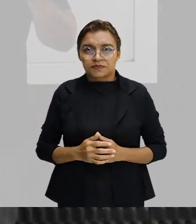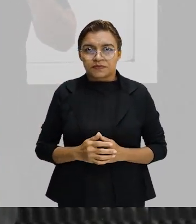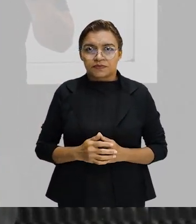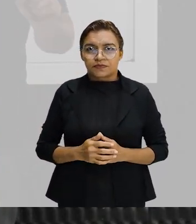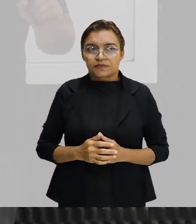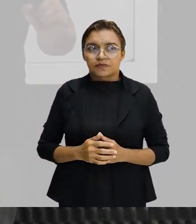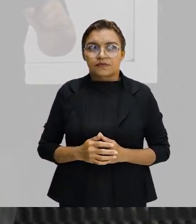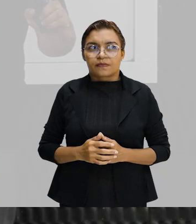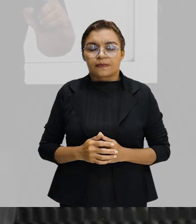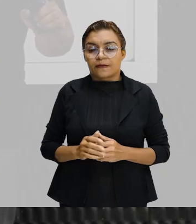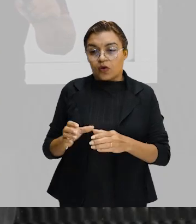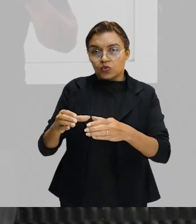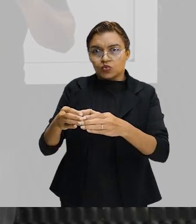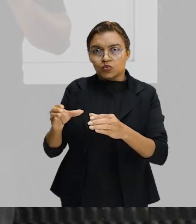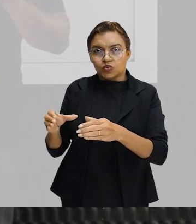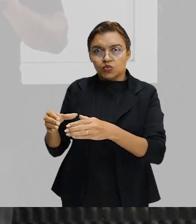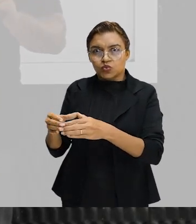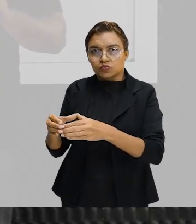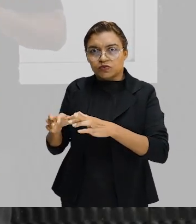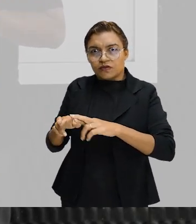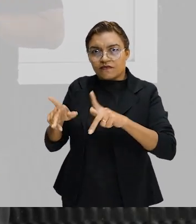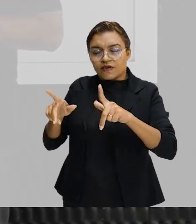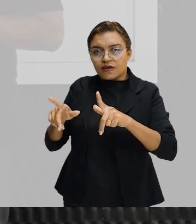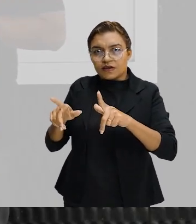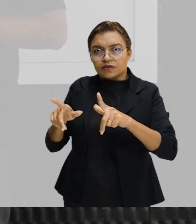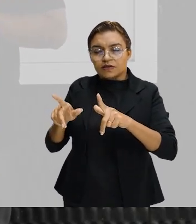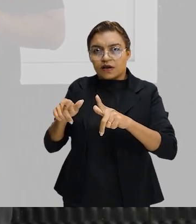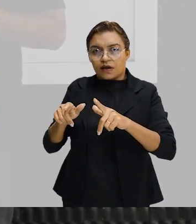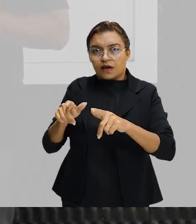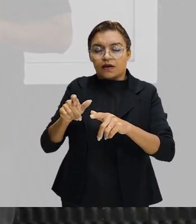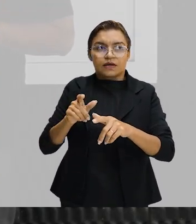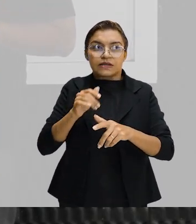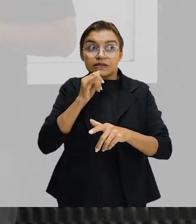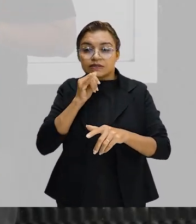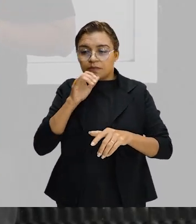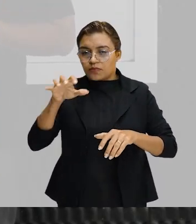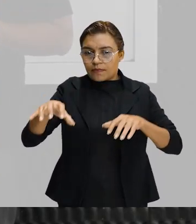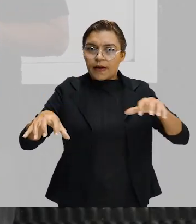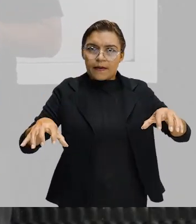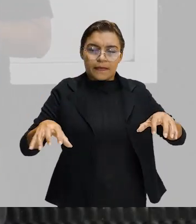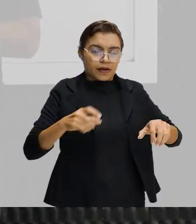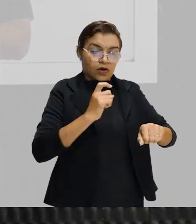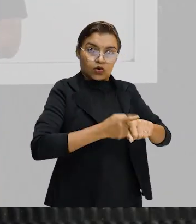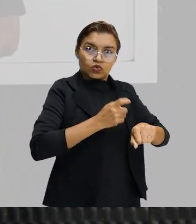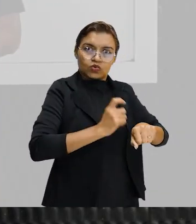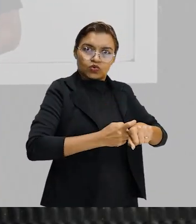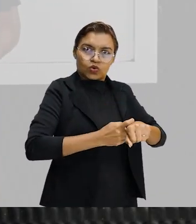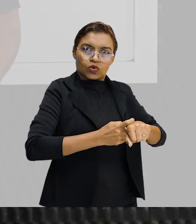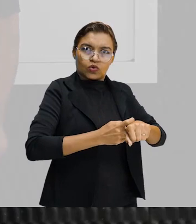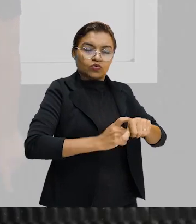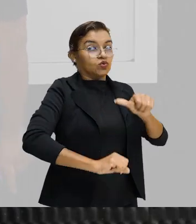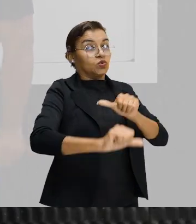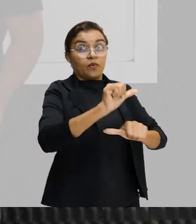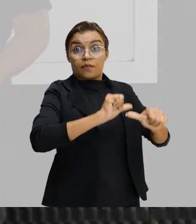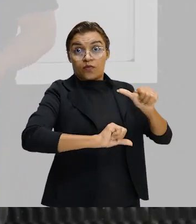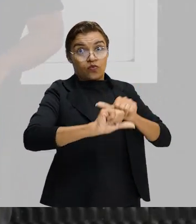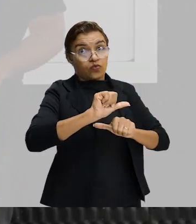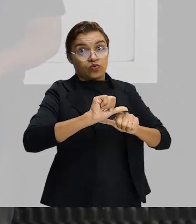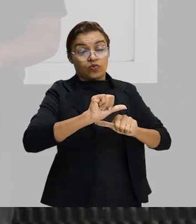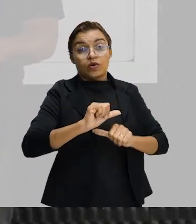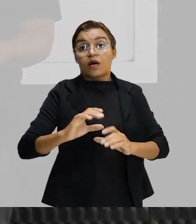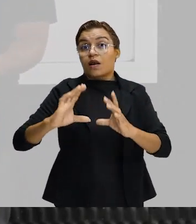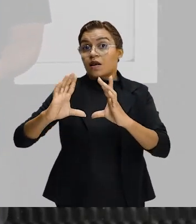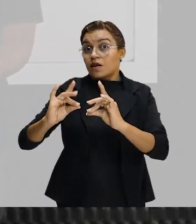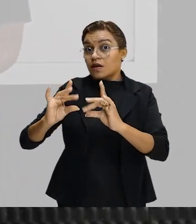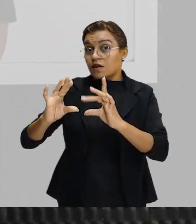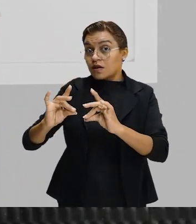diferenciar esses dois grupos é basicamente isso. Tá ok? É que os sólidos eles são indeformáveis e o líquido